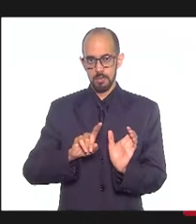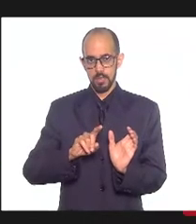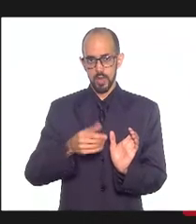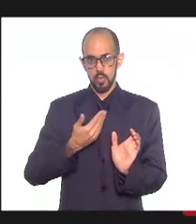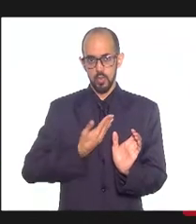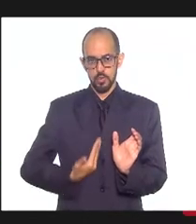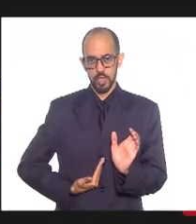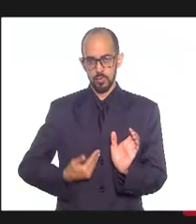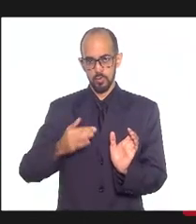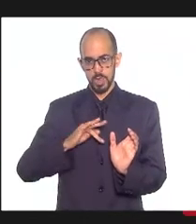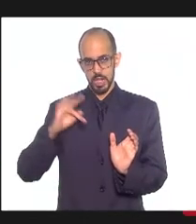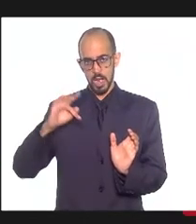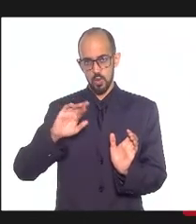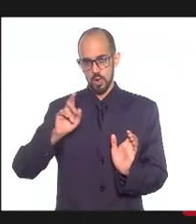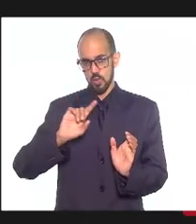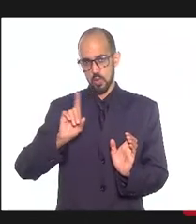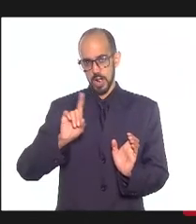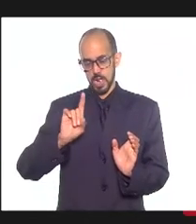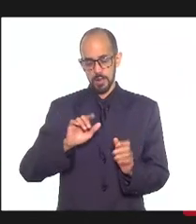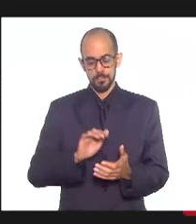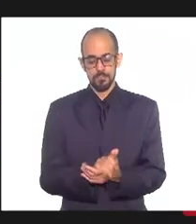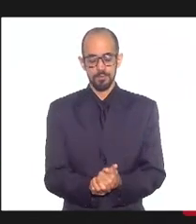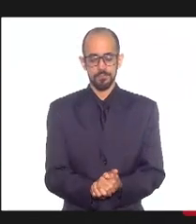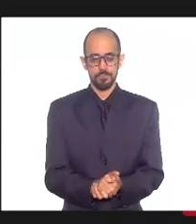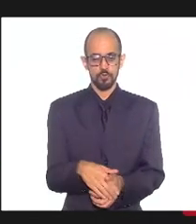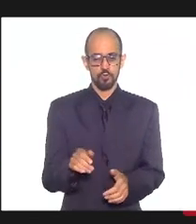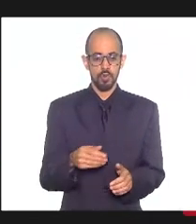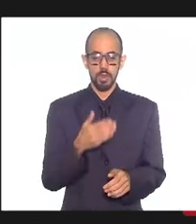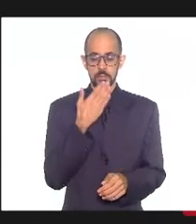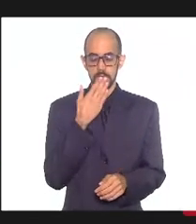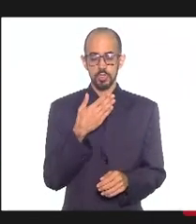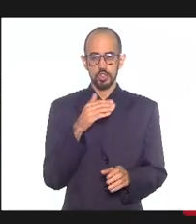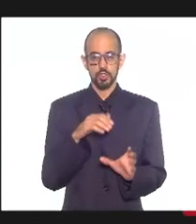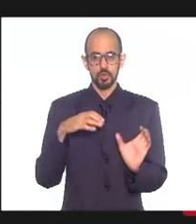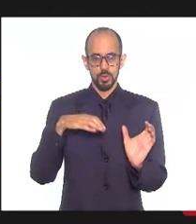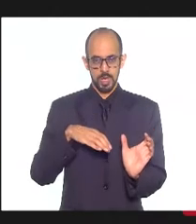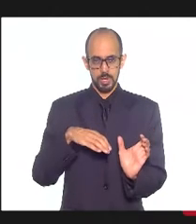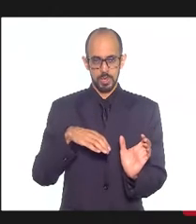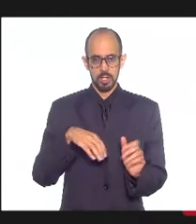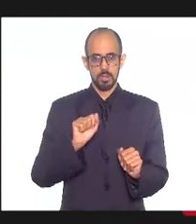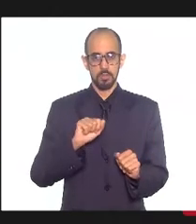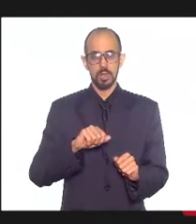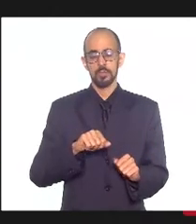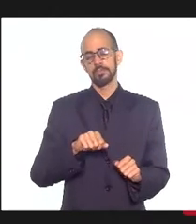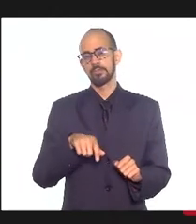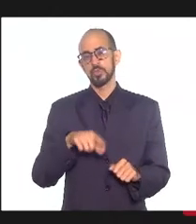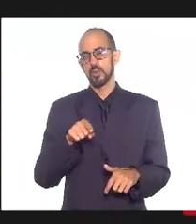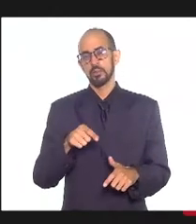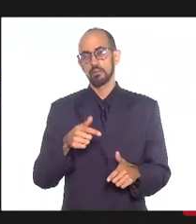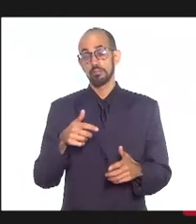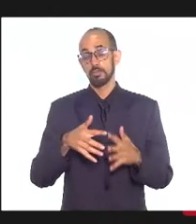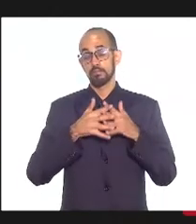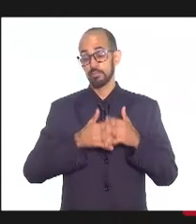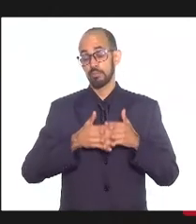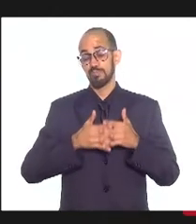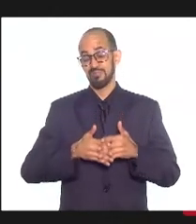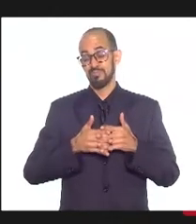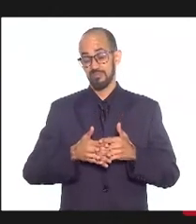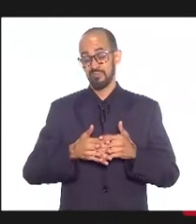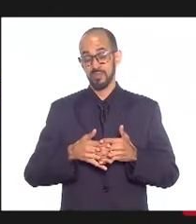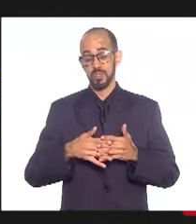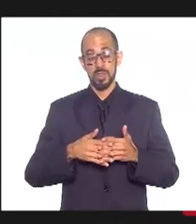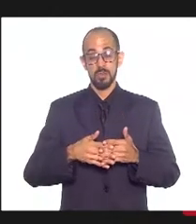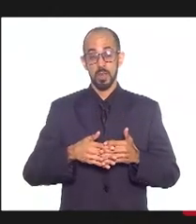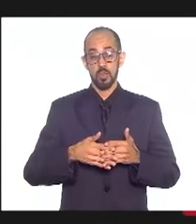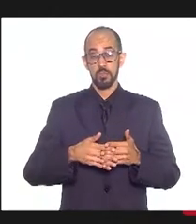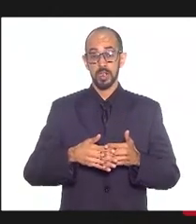não pelo governo federal, porque a proposta do governo federal não tinha isso, mas foi colocado um jabuti, um bacalhau, que é uma coisa extremamente preocupante para